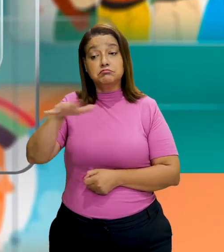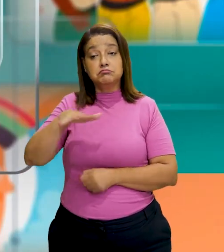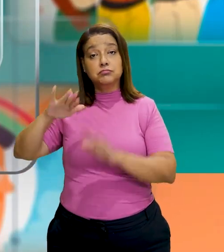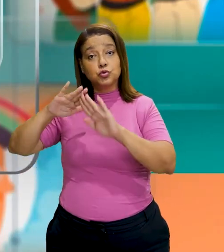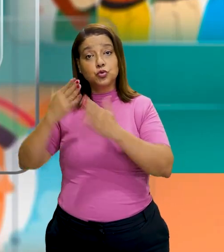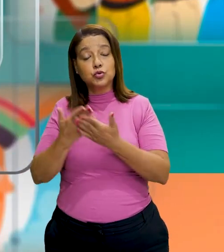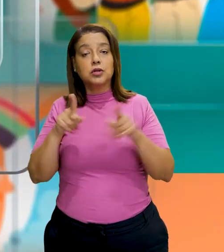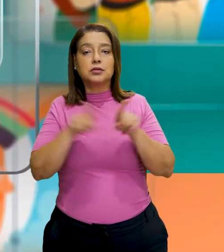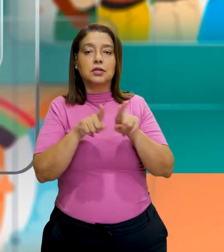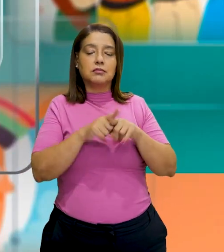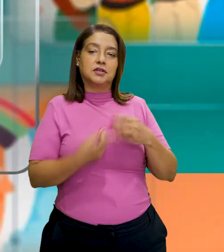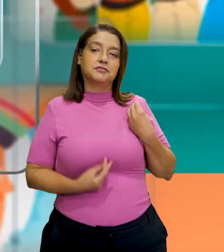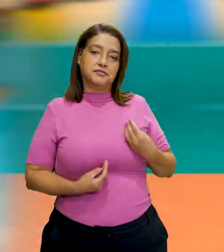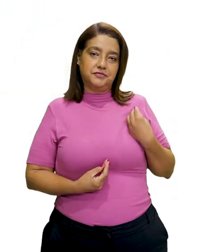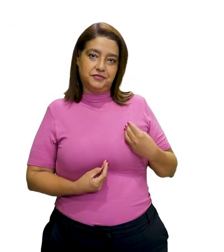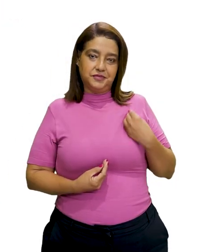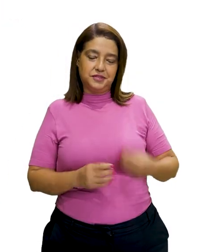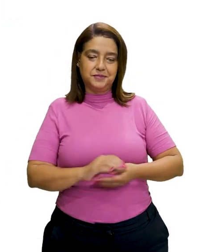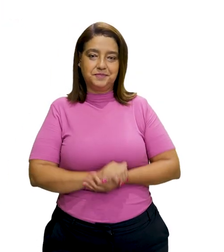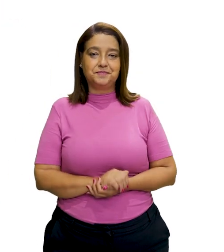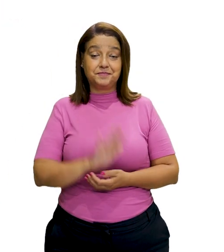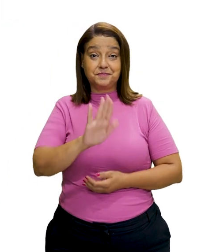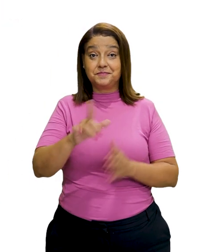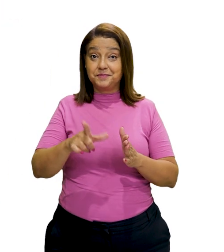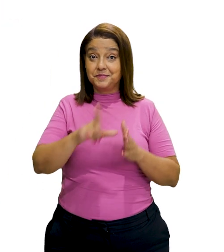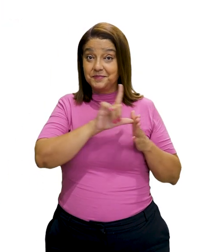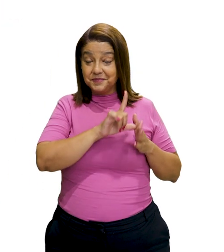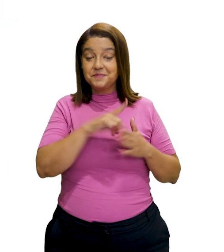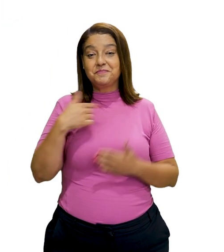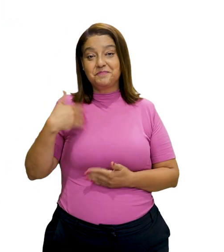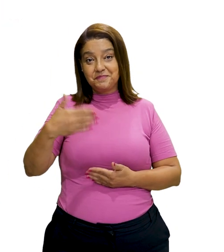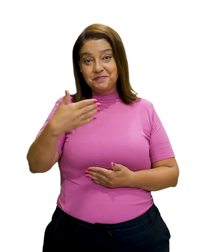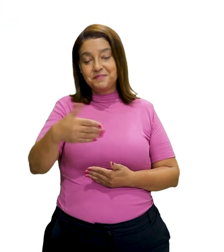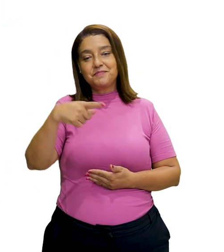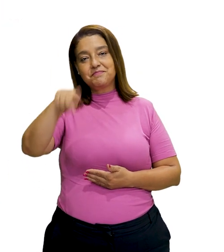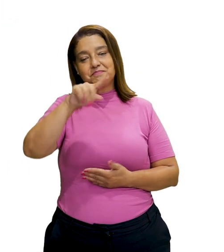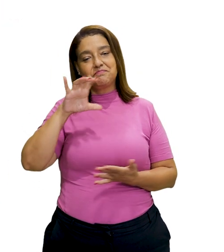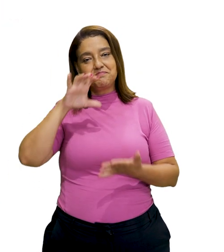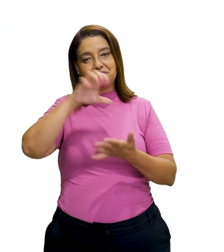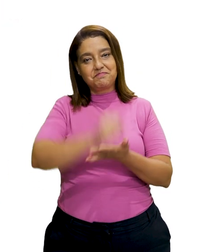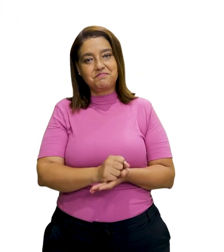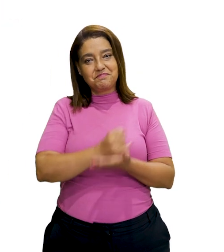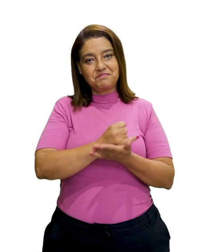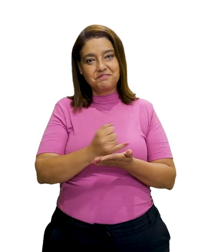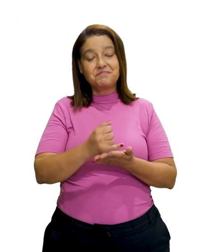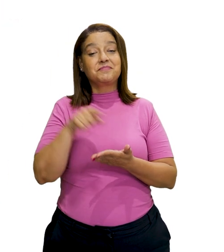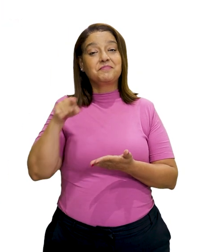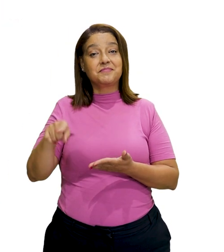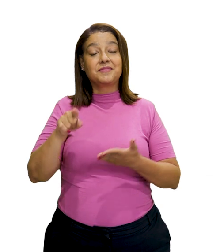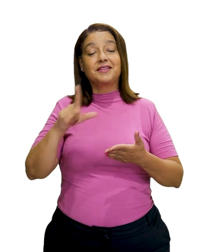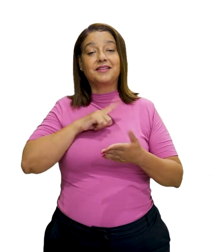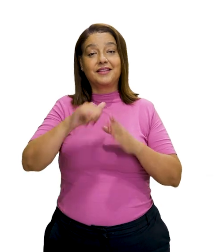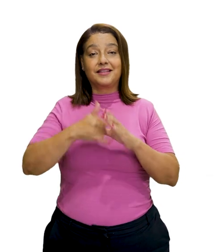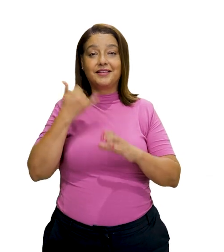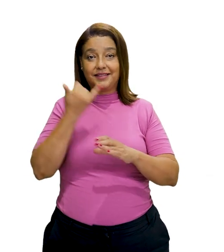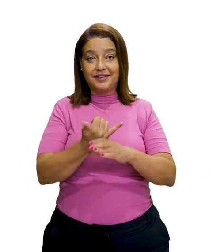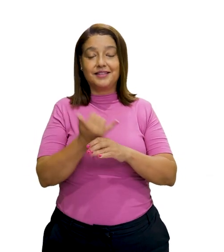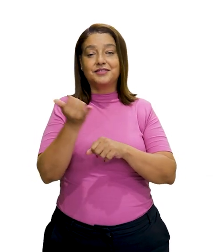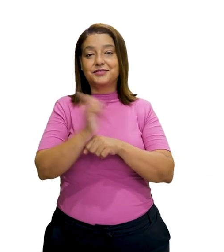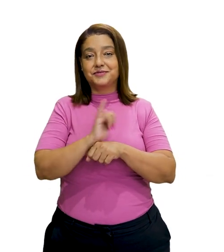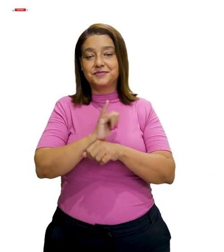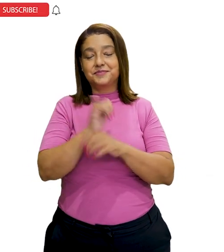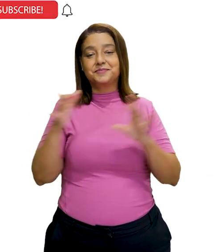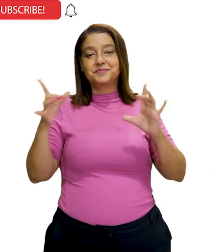escolar quanto na vida. Mas antes de prosseguirmos, inscreva-se no canal Portal Conexão Escola no